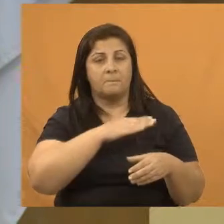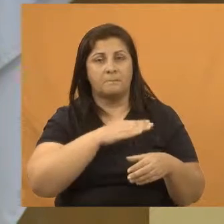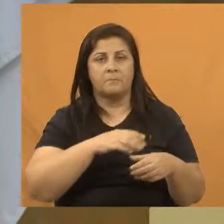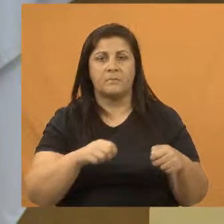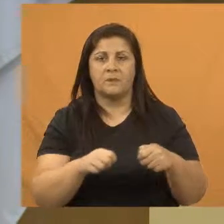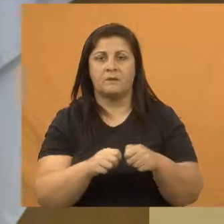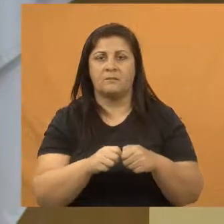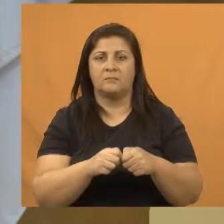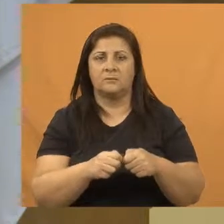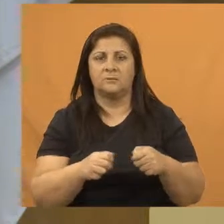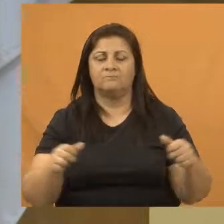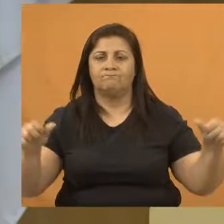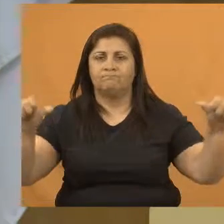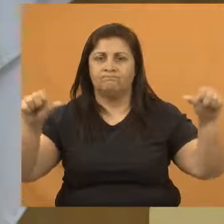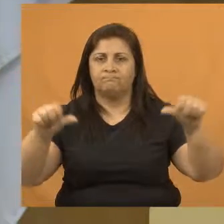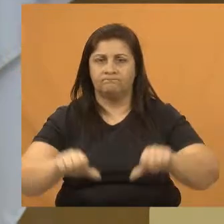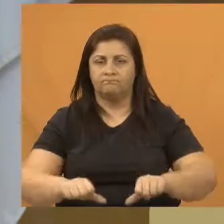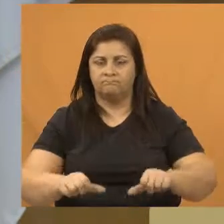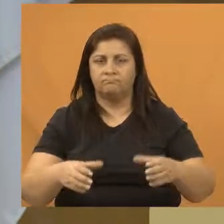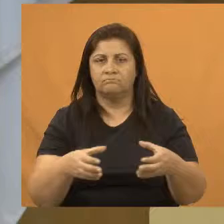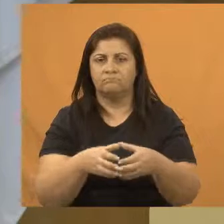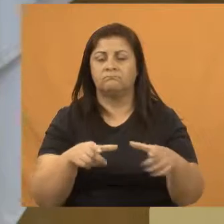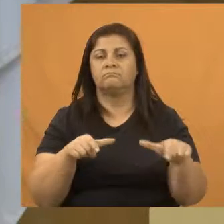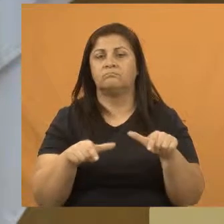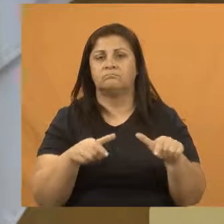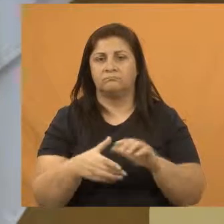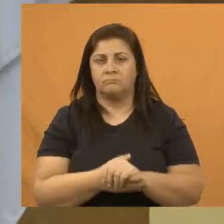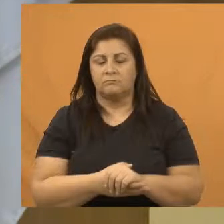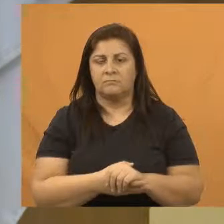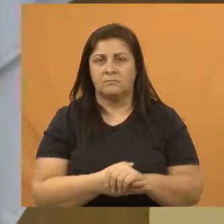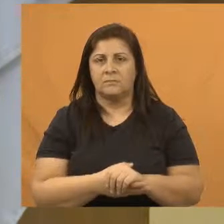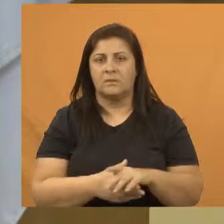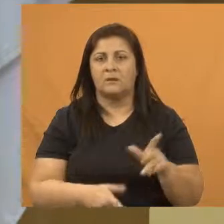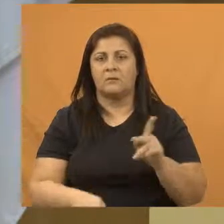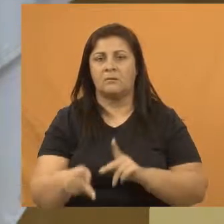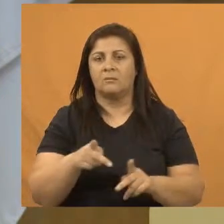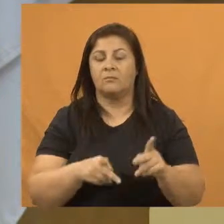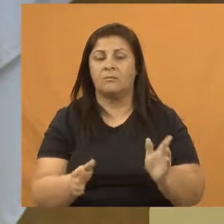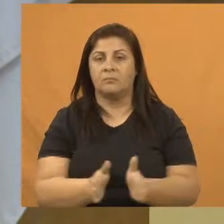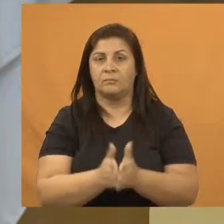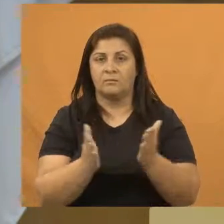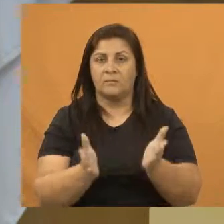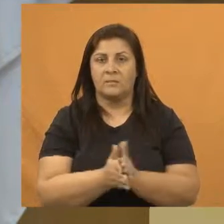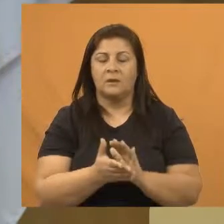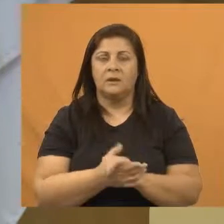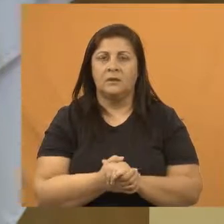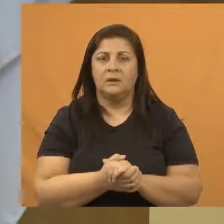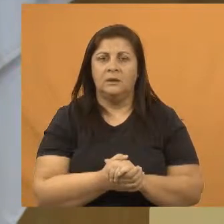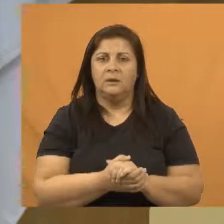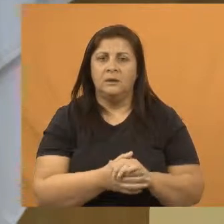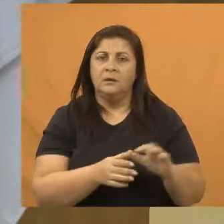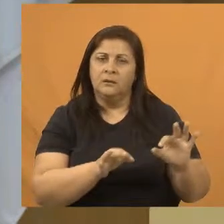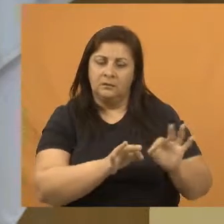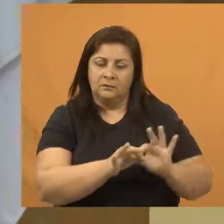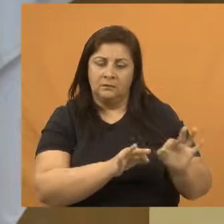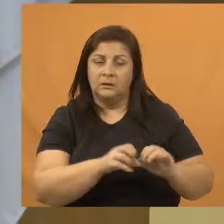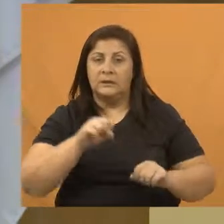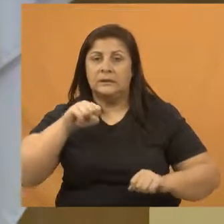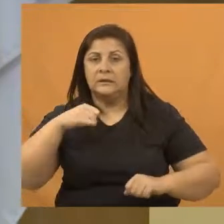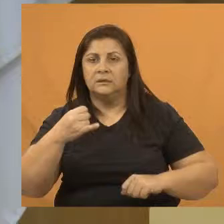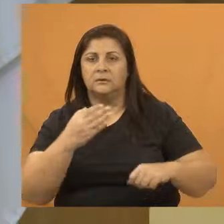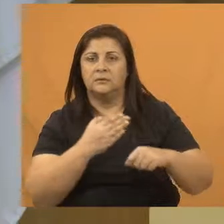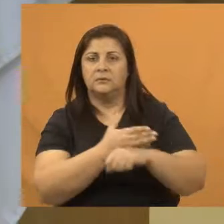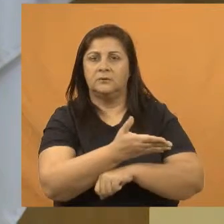mais a classe trabalhadora brasileira de conjunto e o povo pobre do nosso país. Trata-se de um projeto que, se for